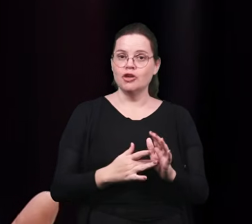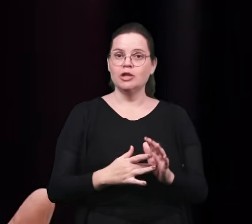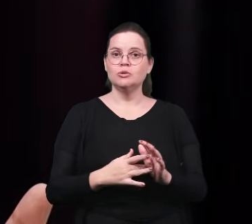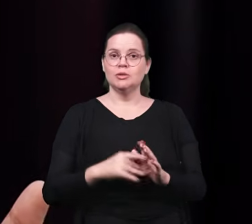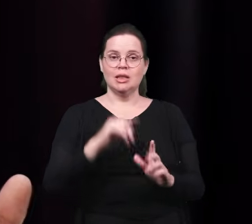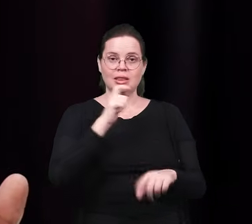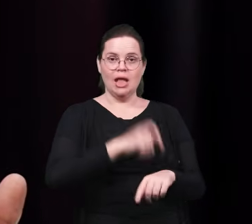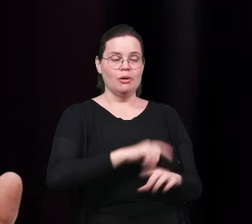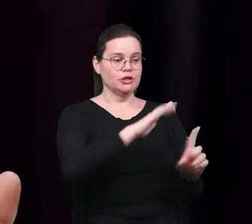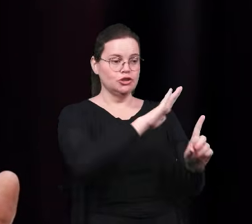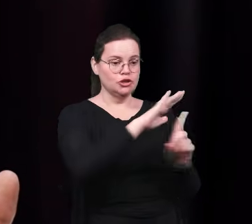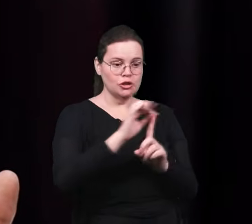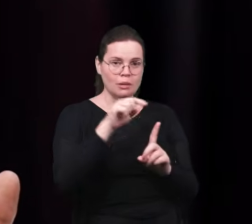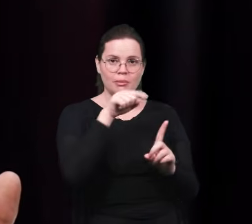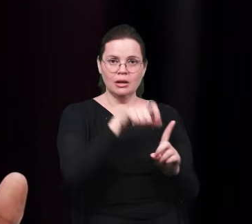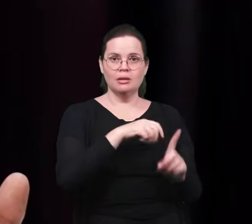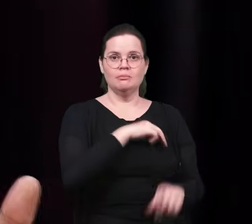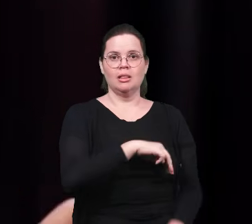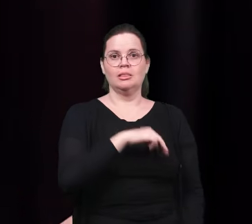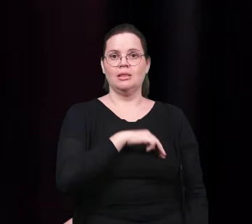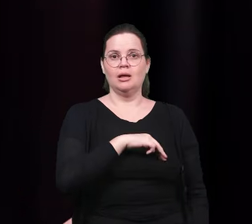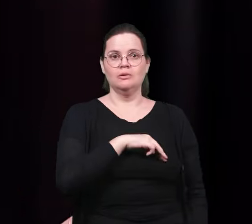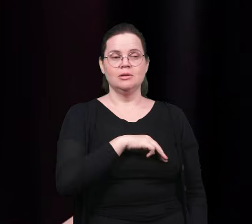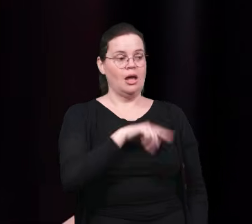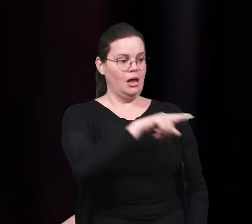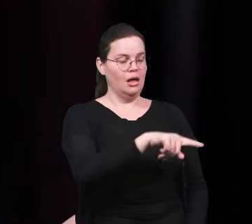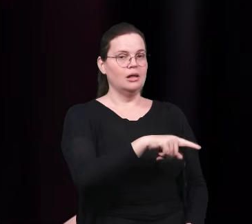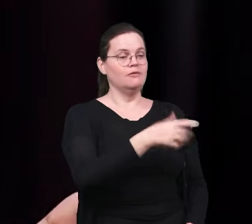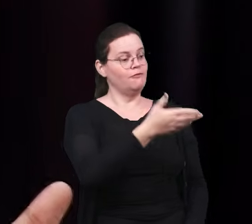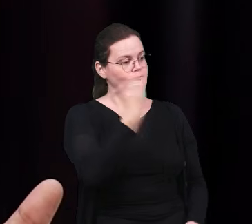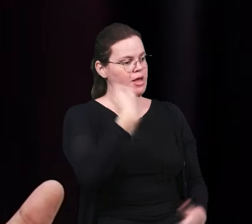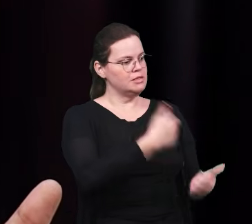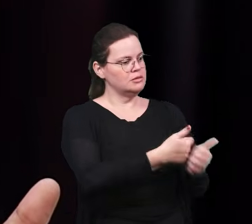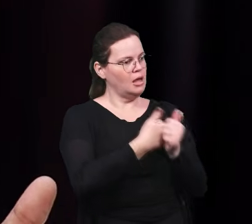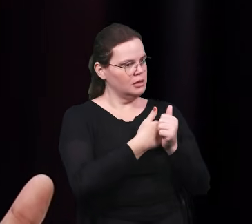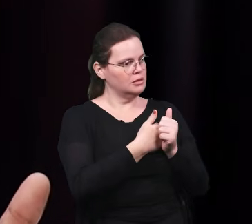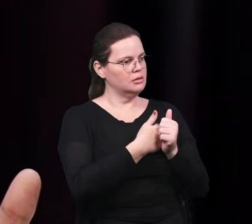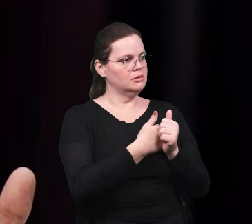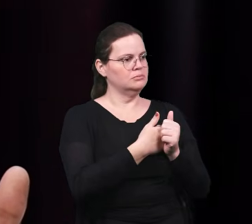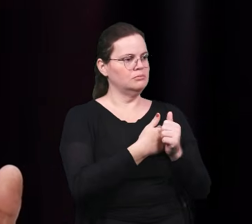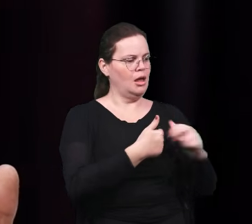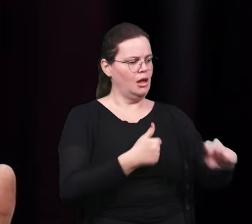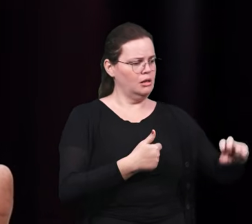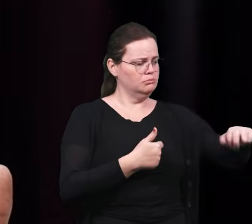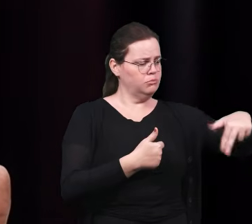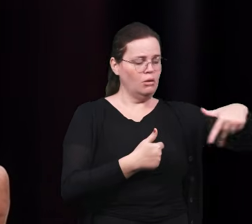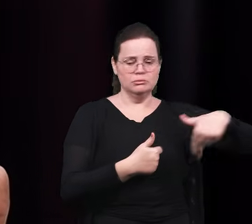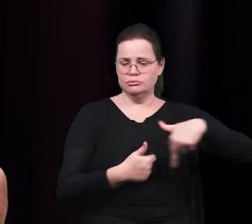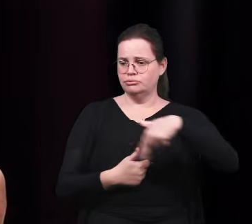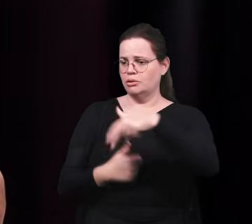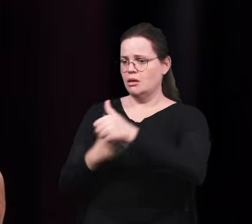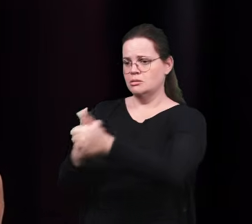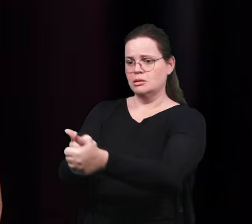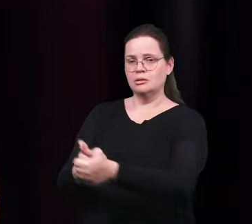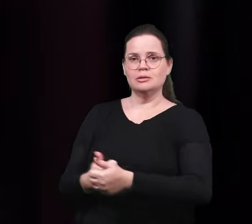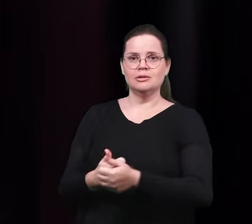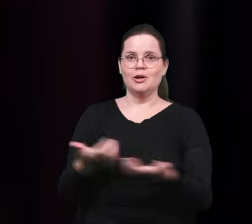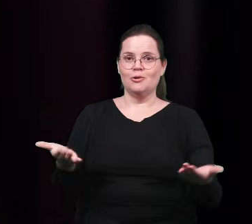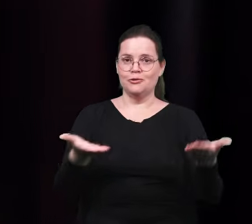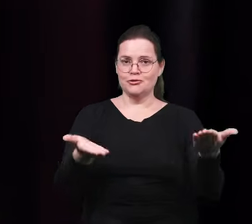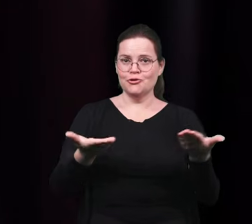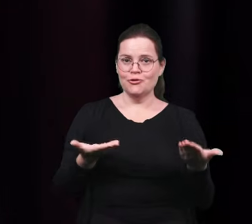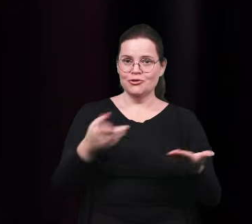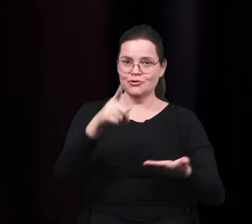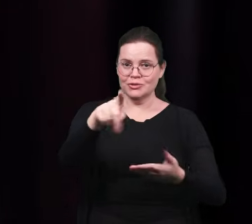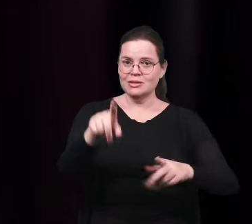isso, né? Ele chama a Mateus, segue-me. E esse convite está aberto ainda hoje, né? Exatamente.